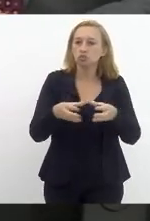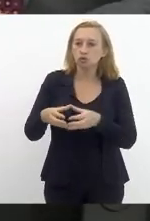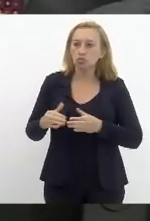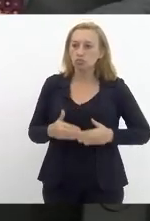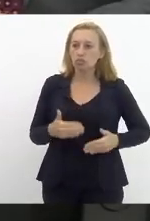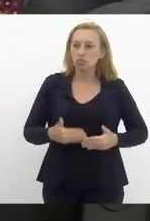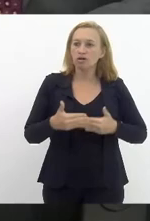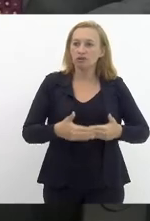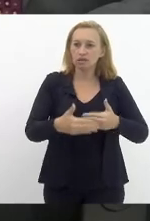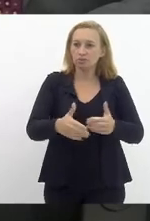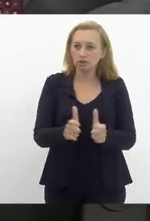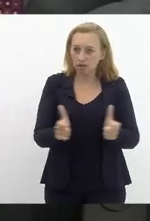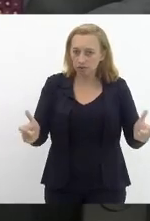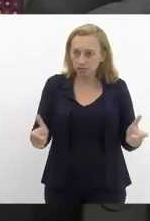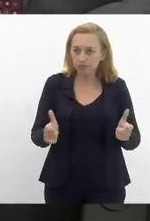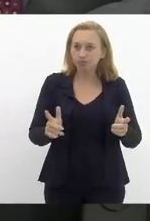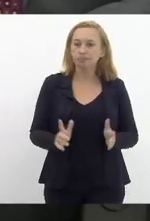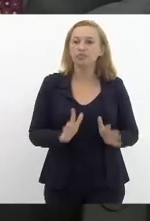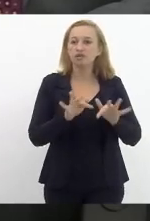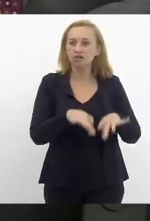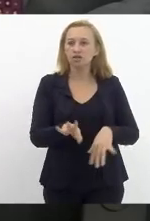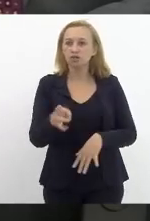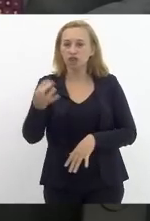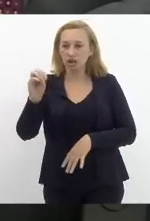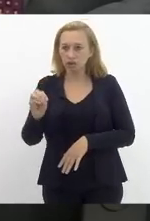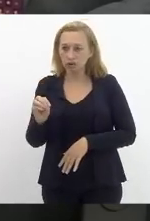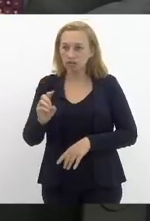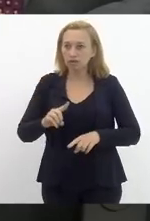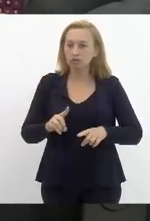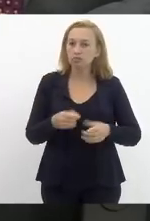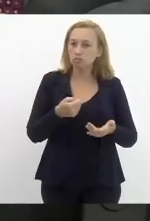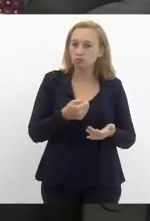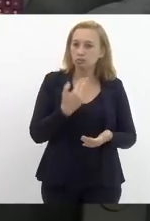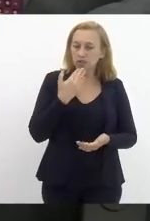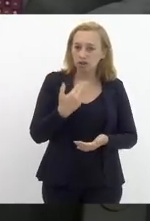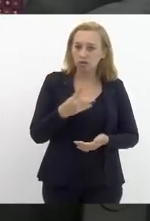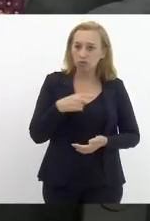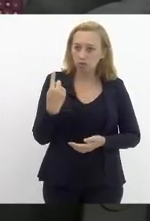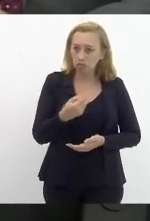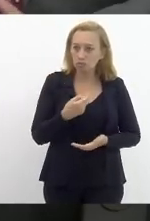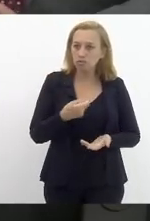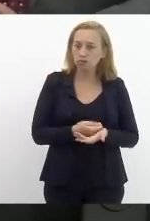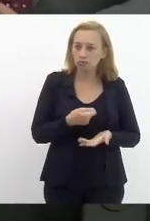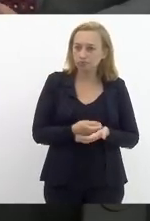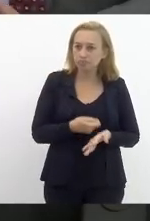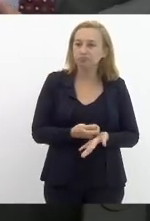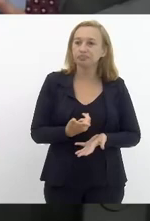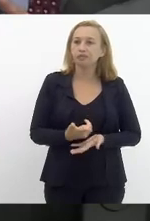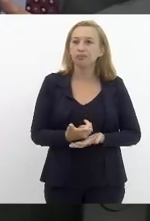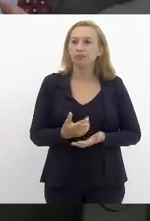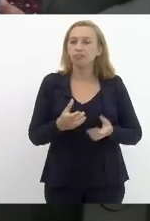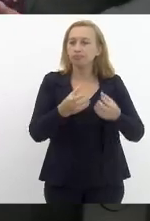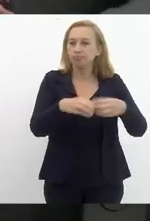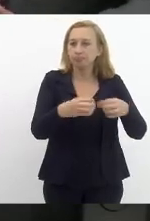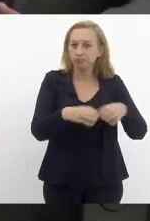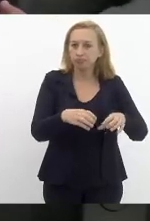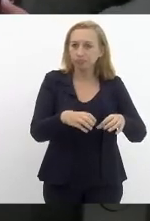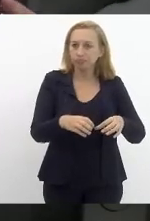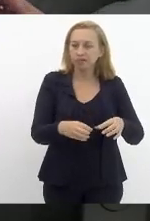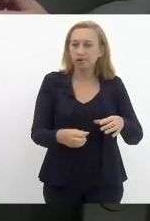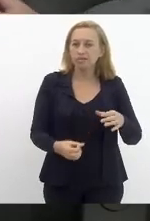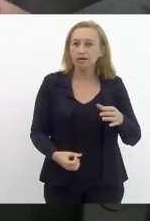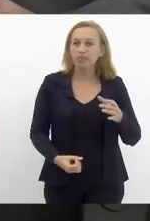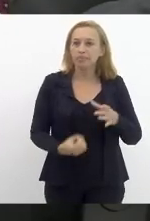grande. Fim do triênio, uma exigência, e a gente fez para os concursos que serão realizados a